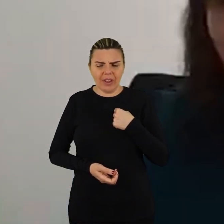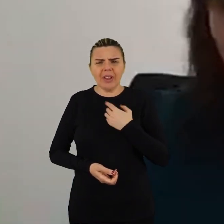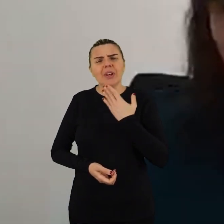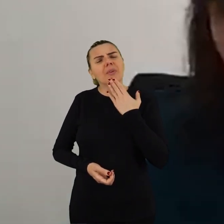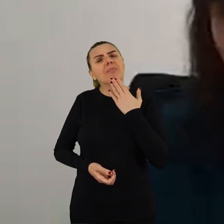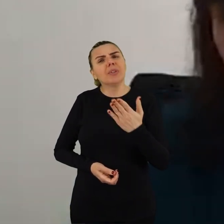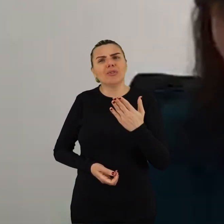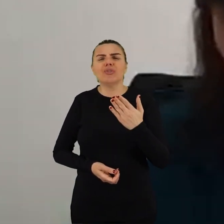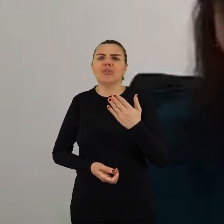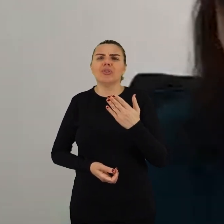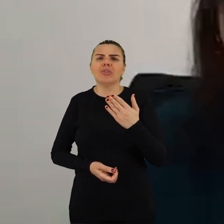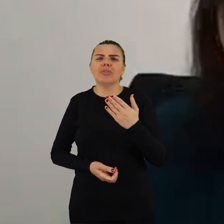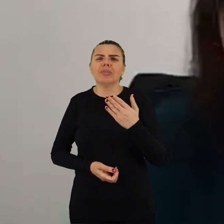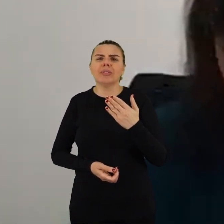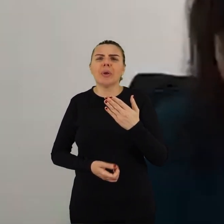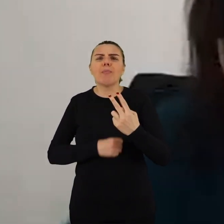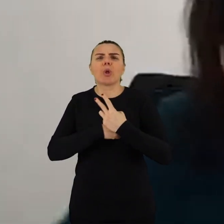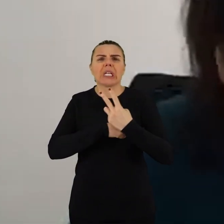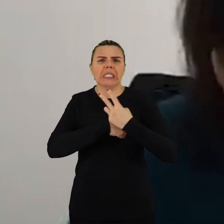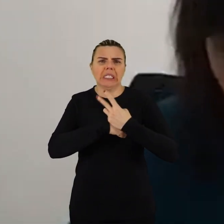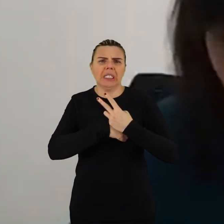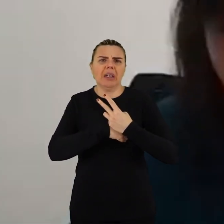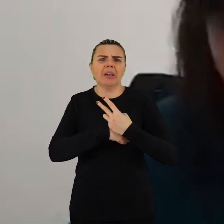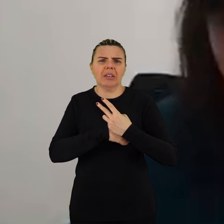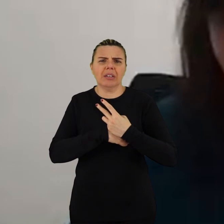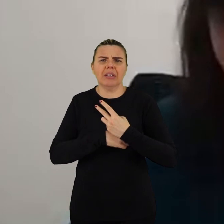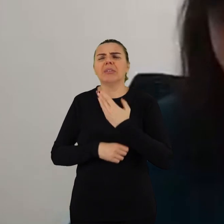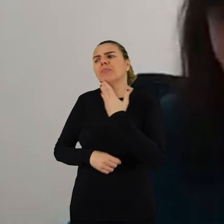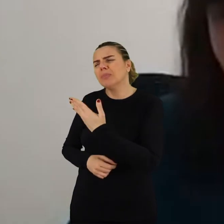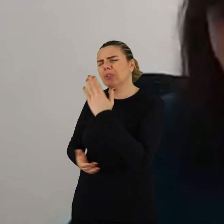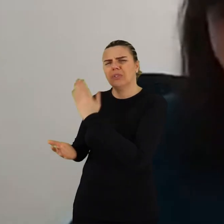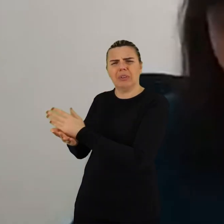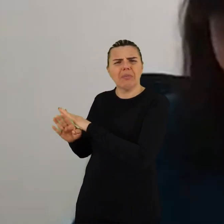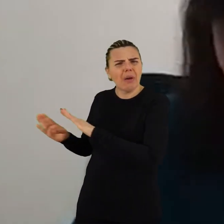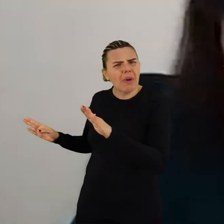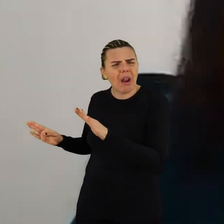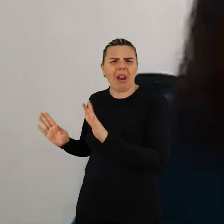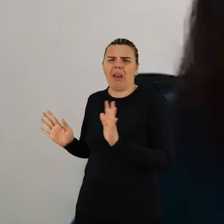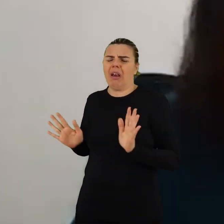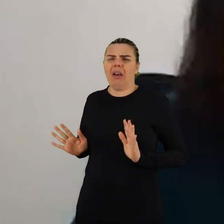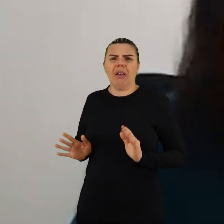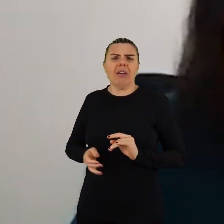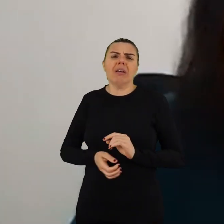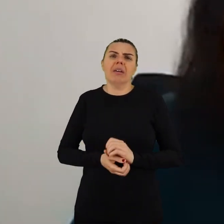pedi proteção e pedi que ele não fizesse mais. E